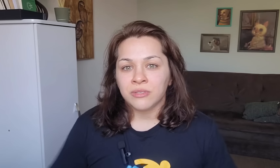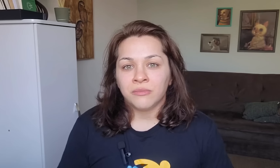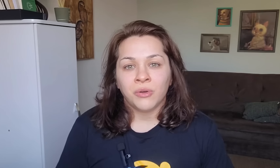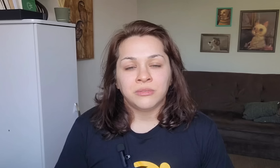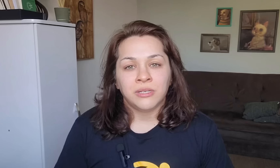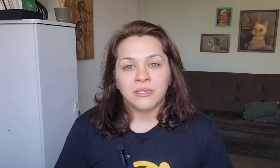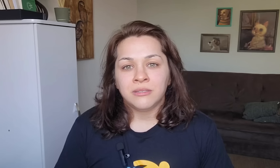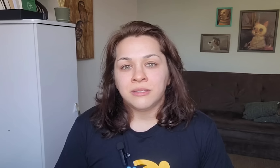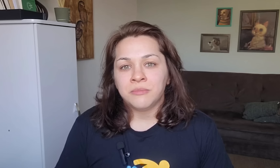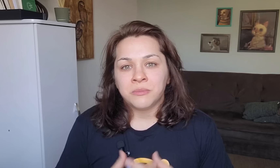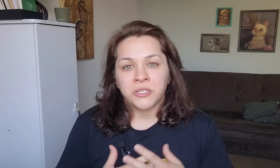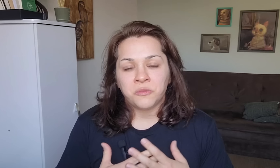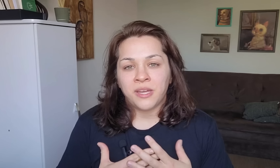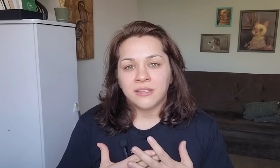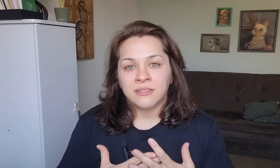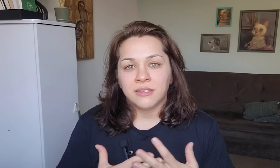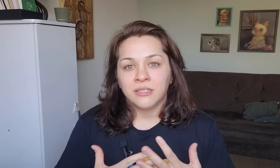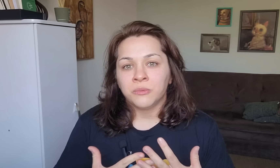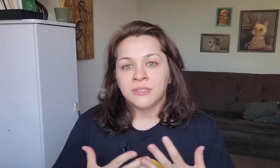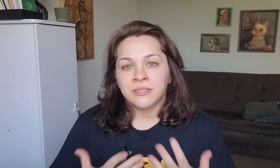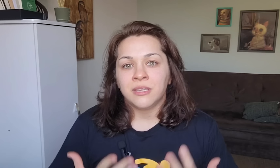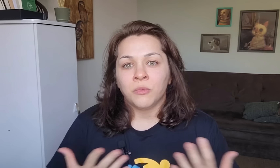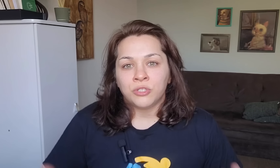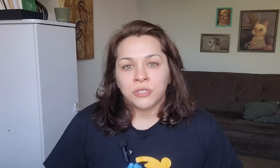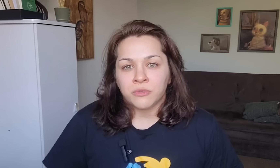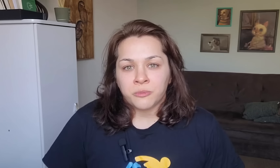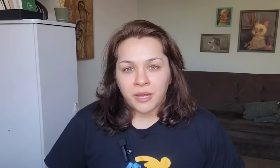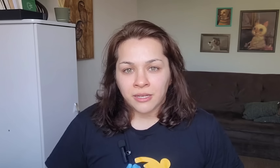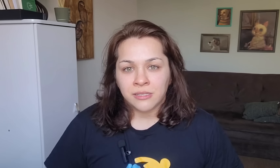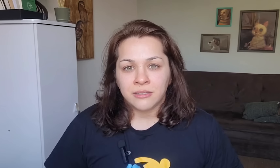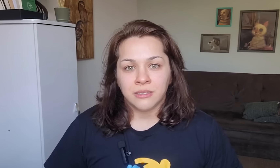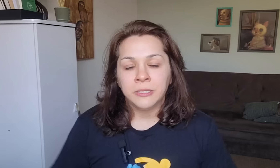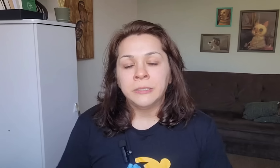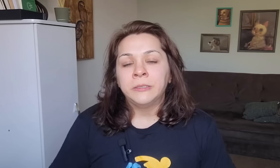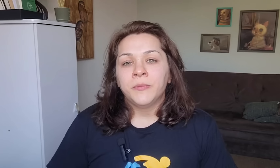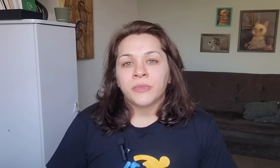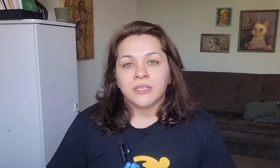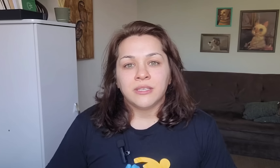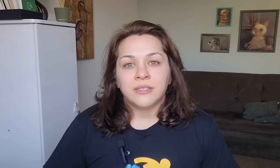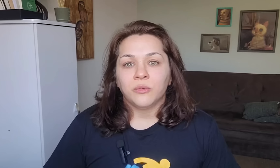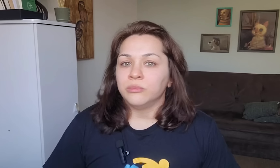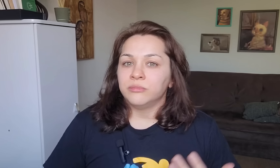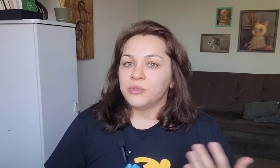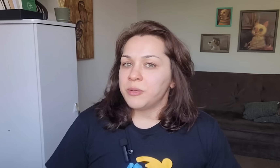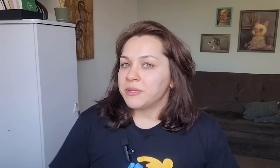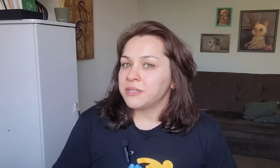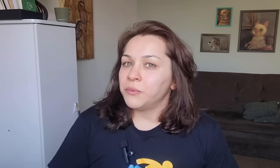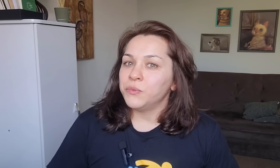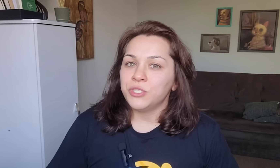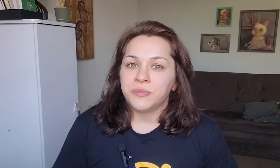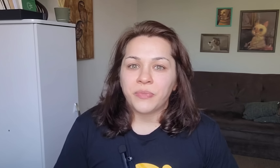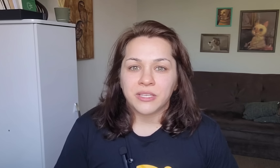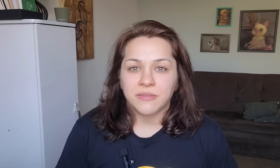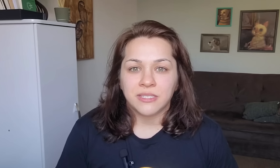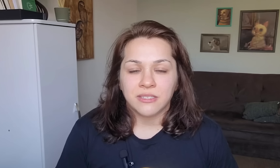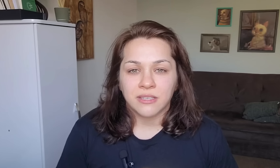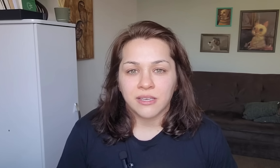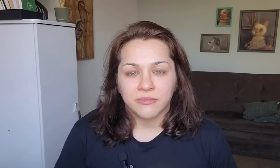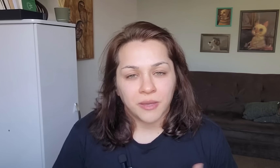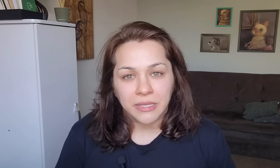está à nossa volta e simplesmente parece que não existem motivos para agradecer. Às vezes é um problema de saúde,